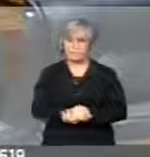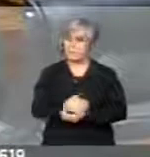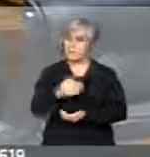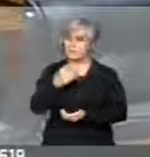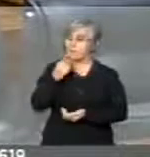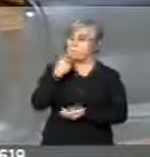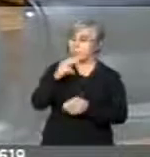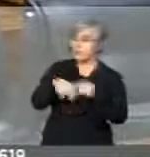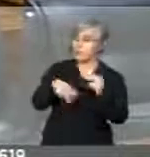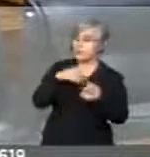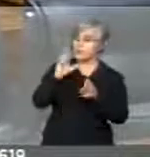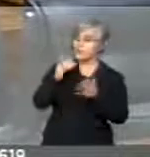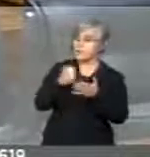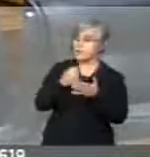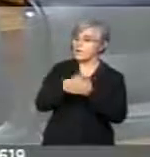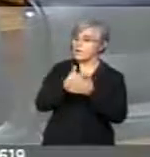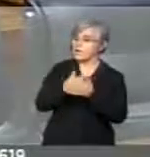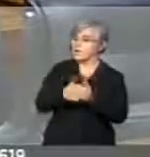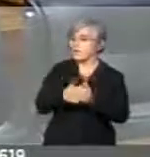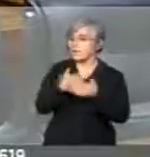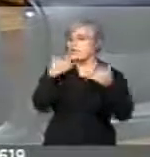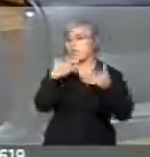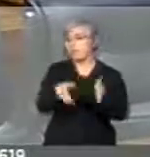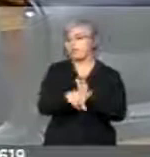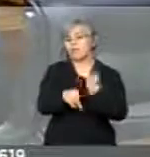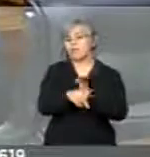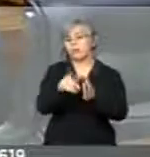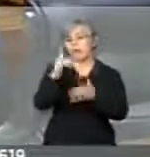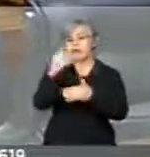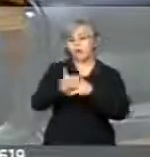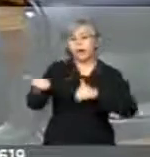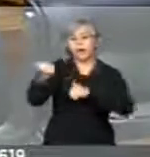Itamar e de Fernando Henrique.